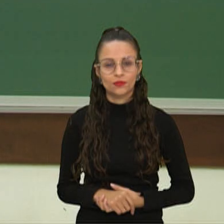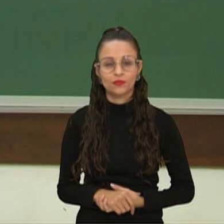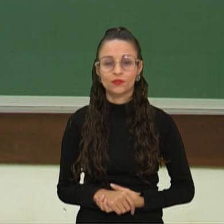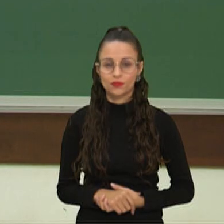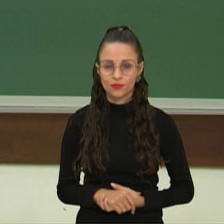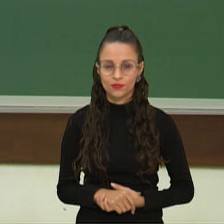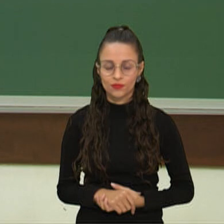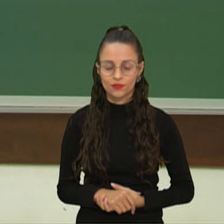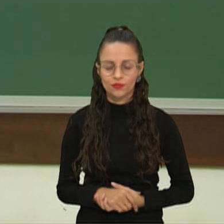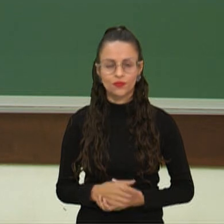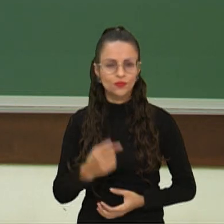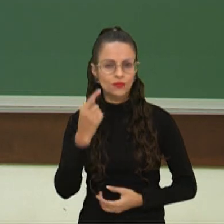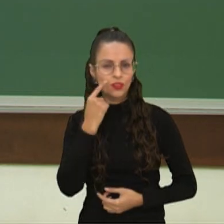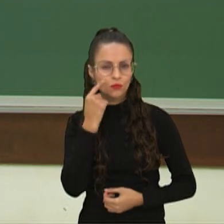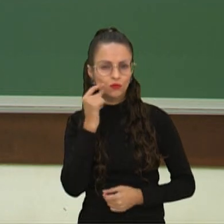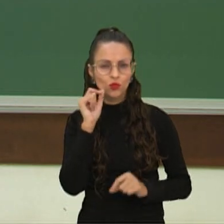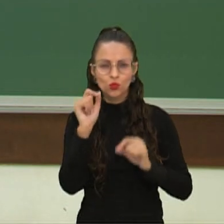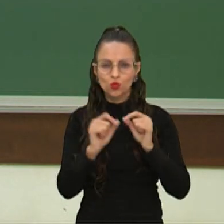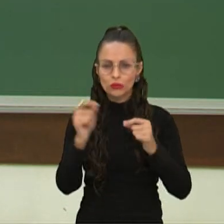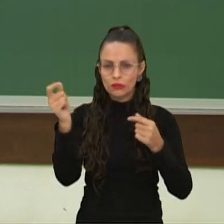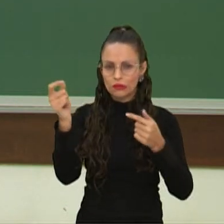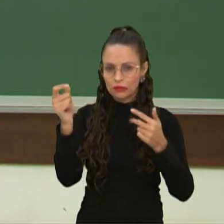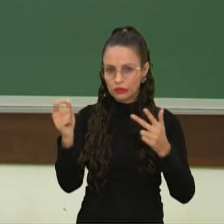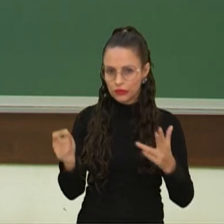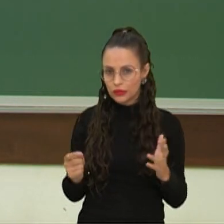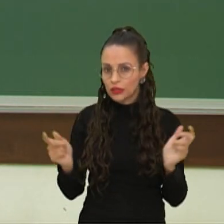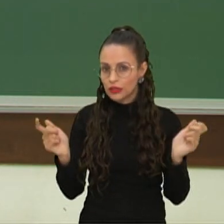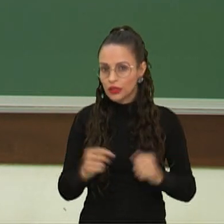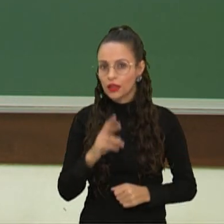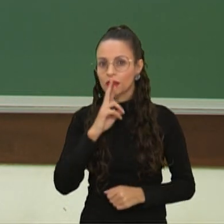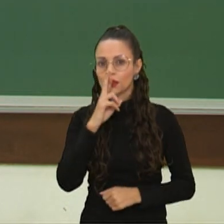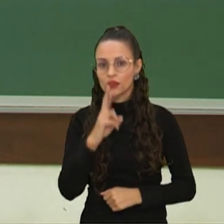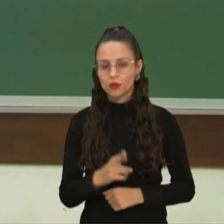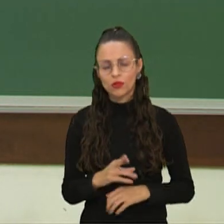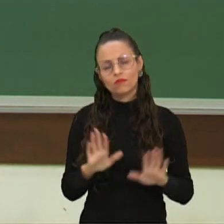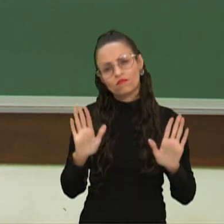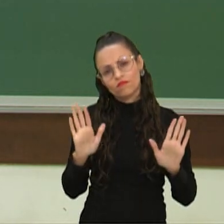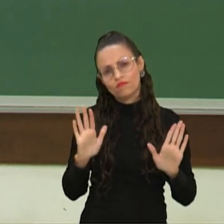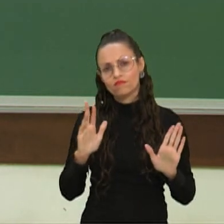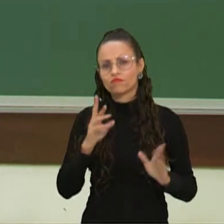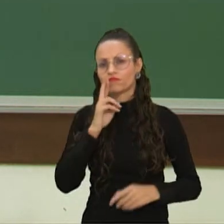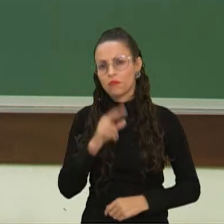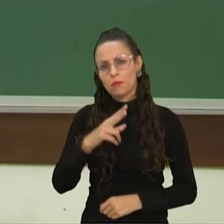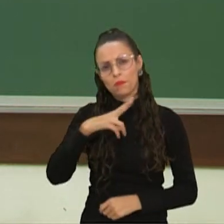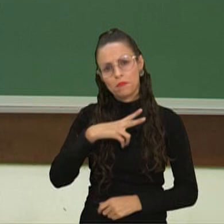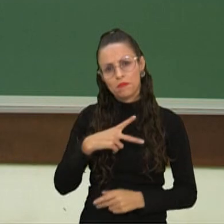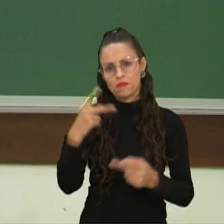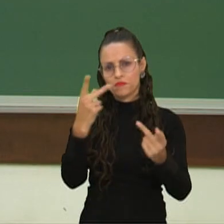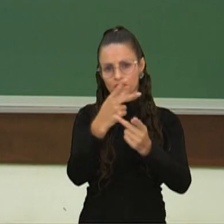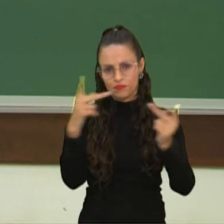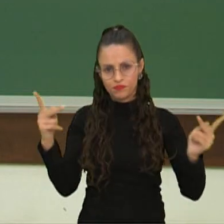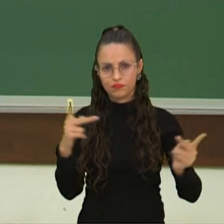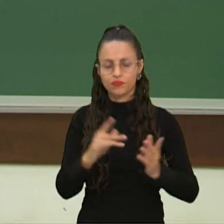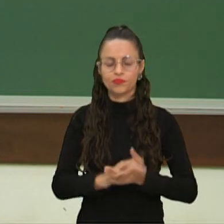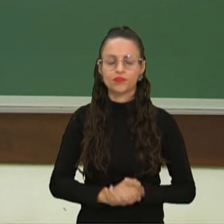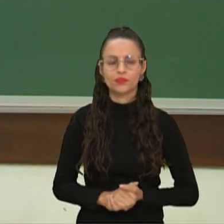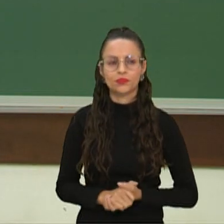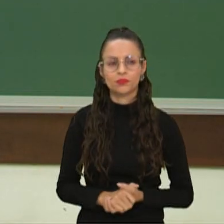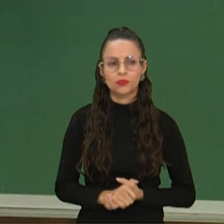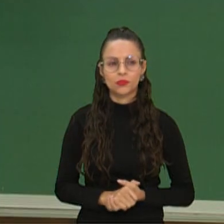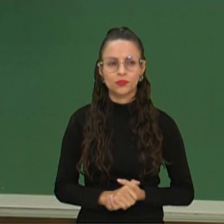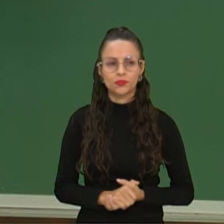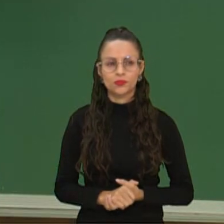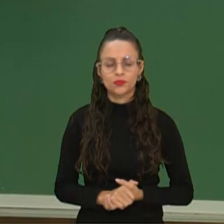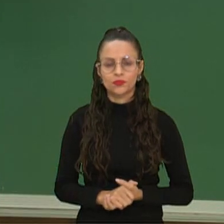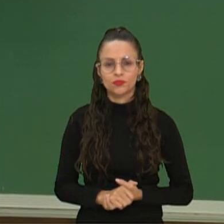Então vamos ver as possíveis respostas aqui, tá bom? Até porque são todas pessoais. Are you afraid of making mistakes?